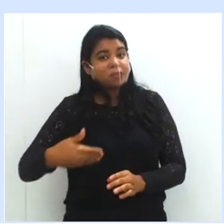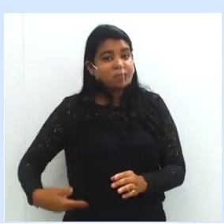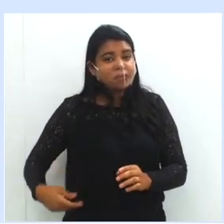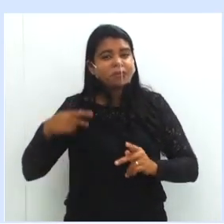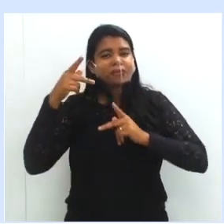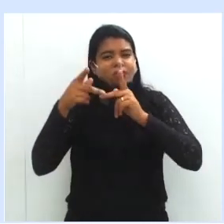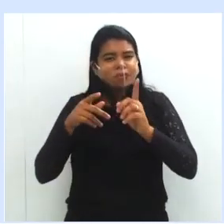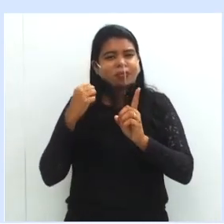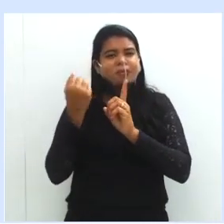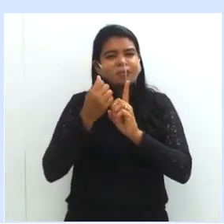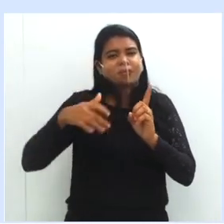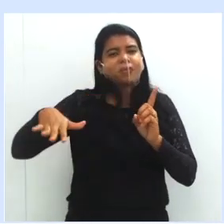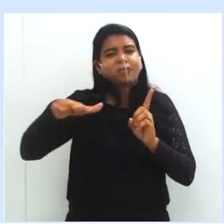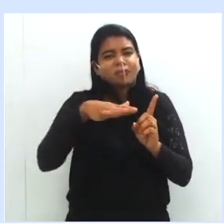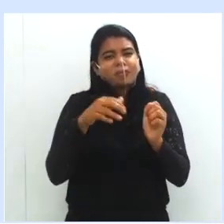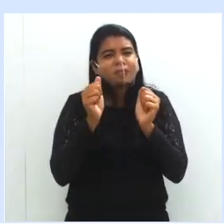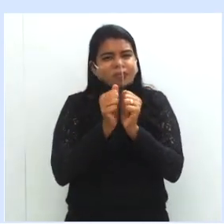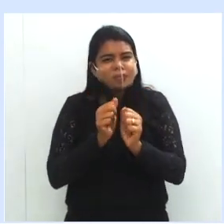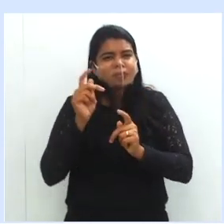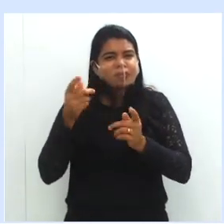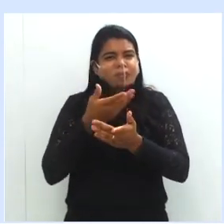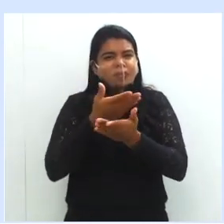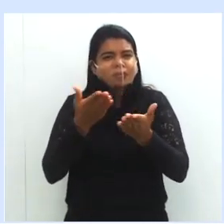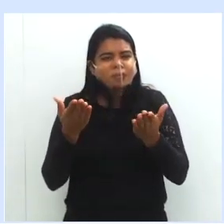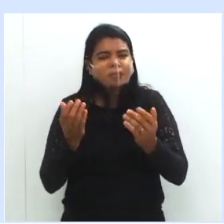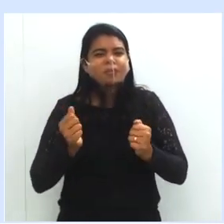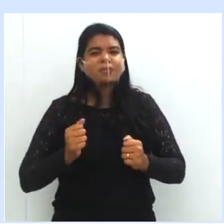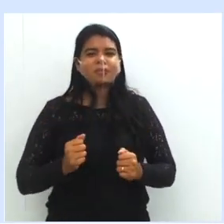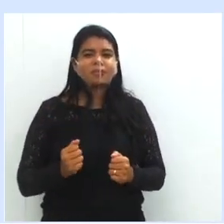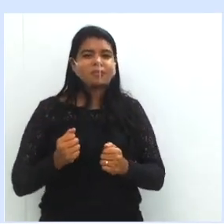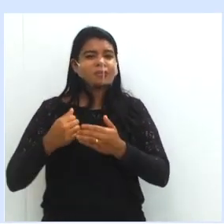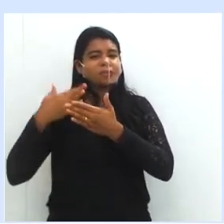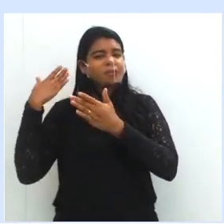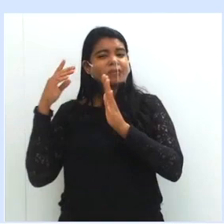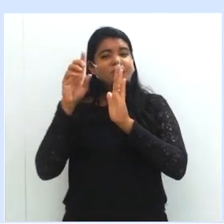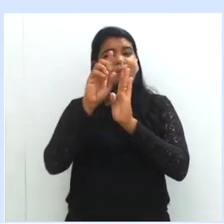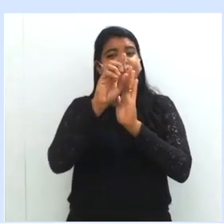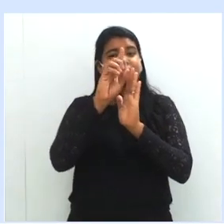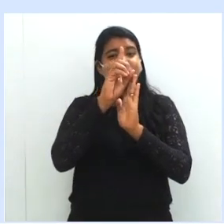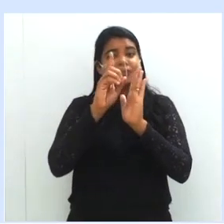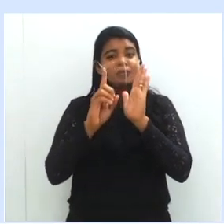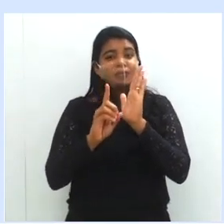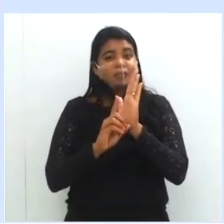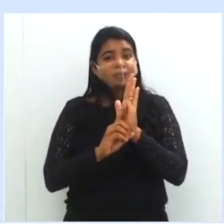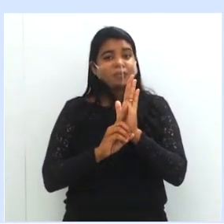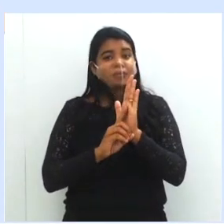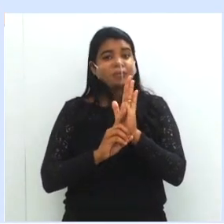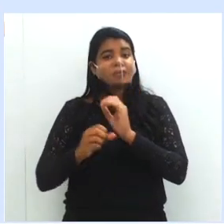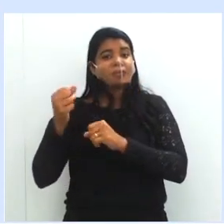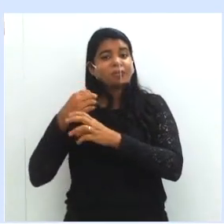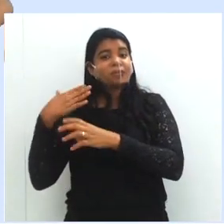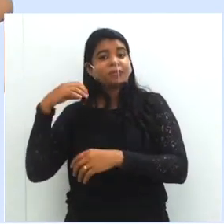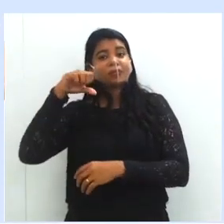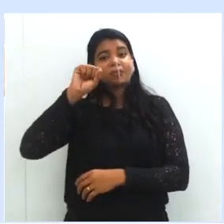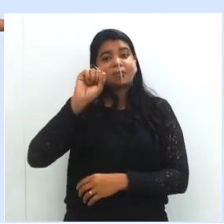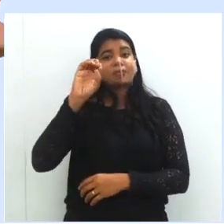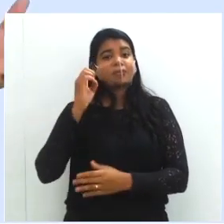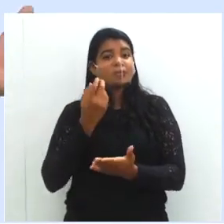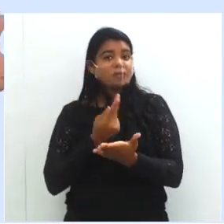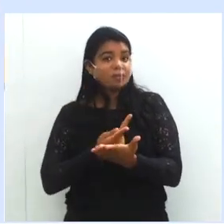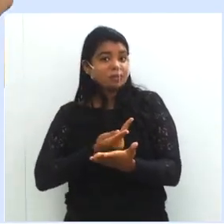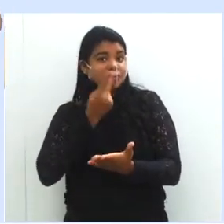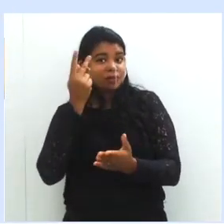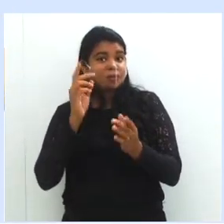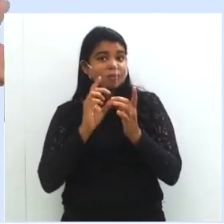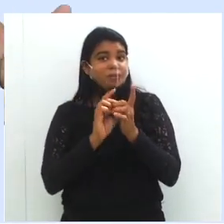do povo, para o povo, com o povo, vai ter seu ápice na década de 80, quando vão surgir o quê? Justamente